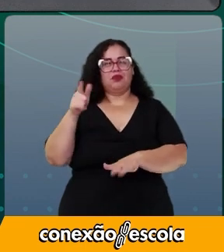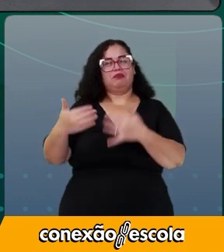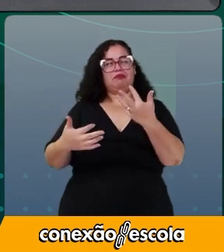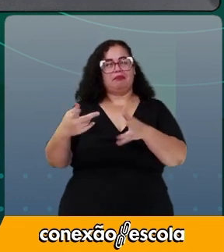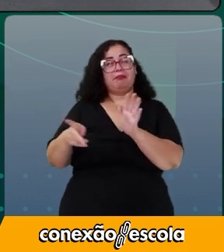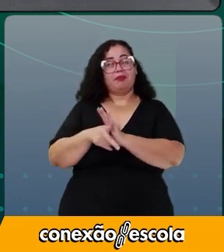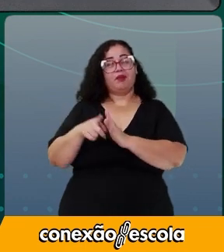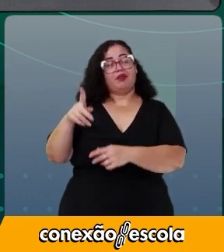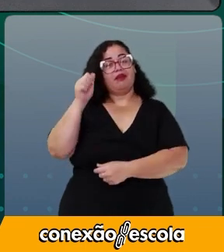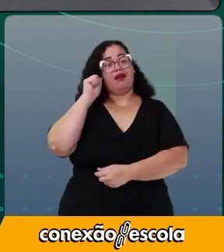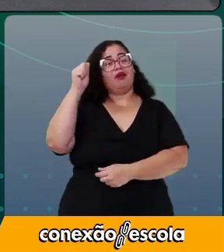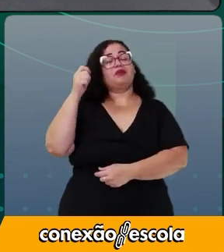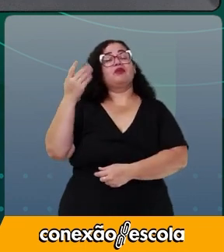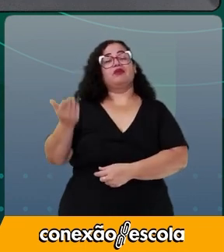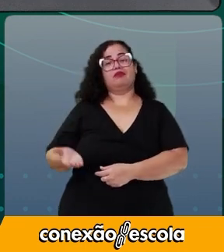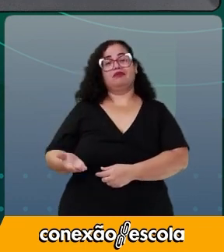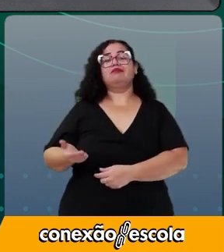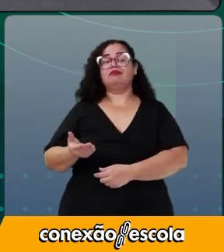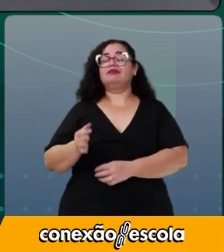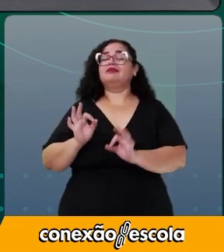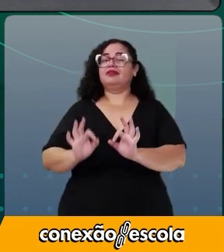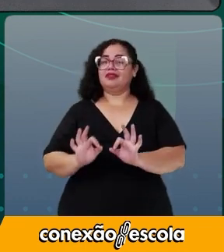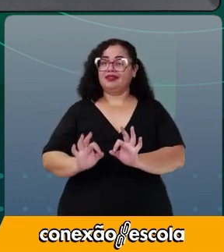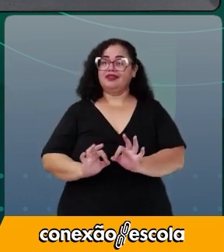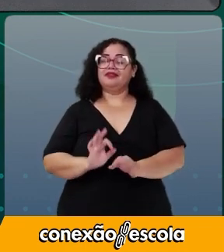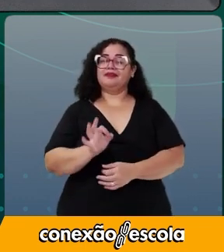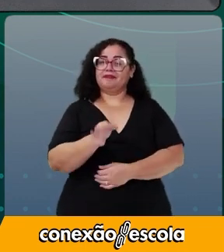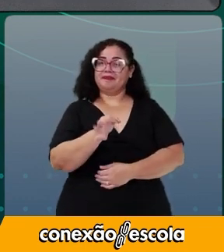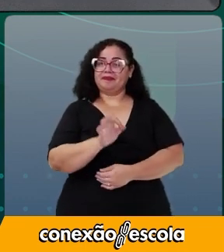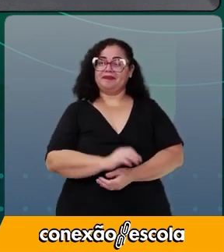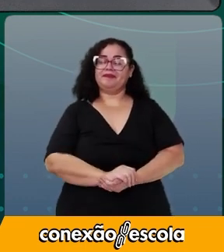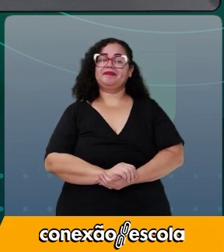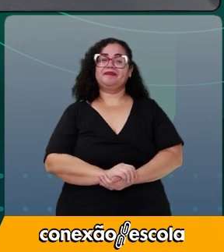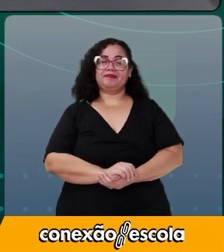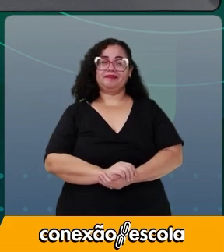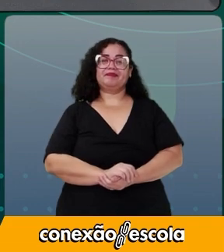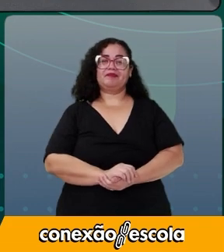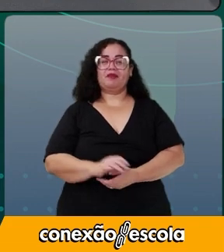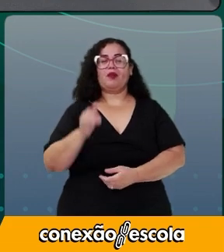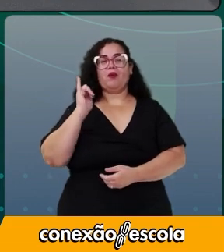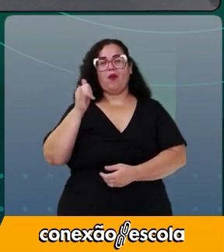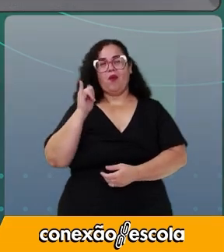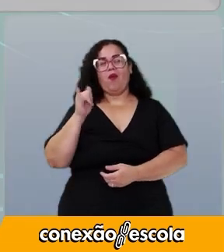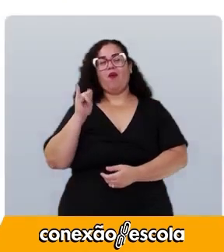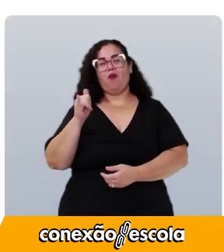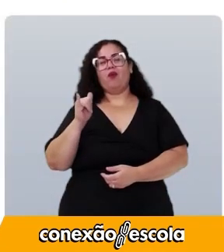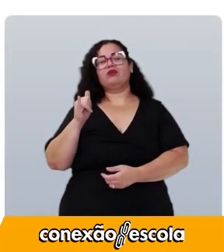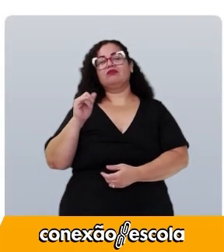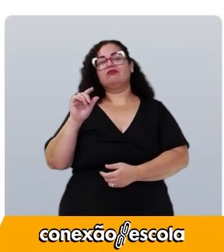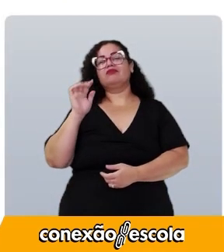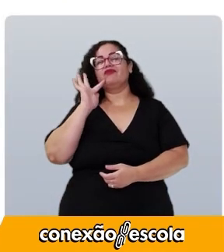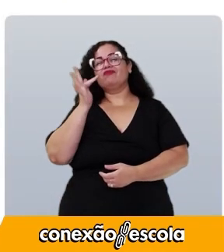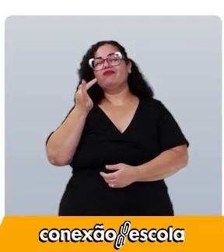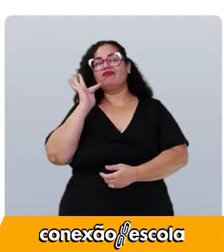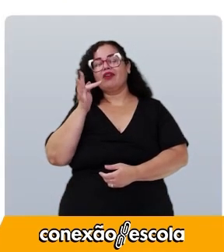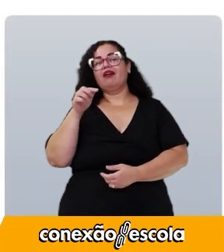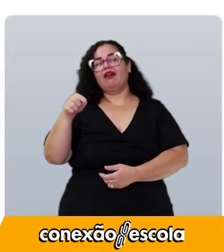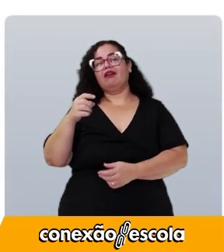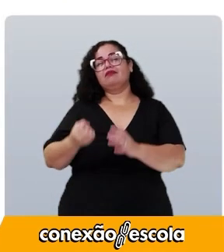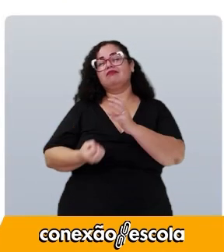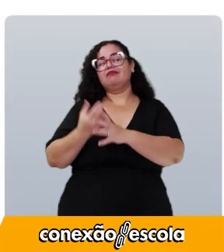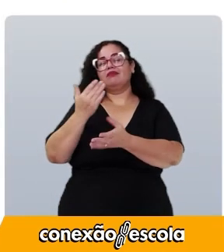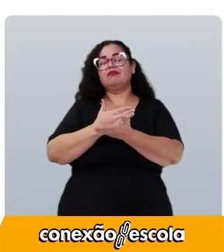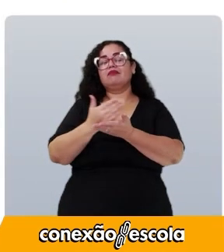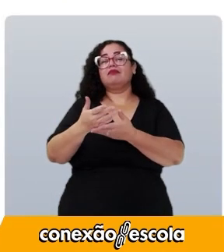fadas por aí e certamente um era deles, né? Bem, o conto de fadas, ele se origina então